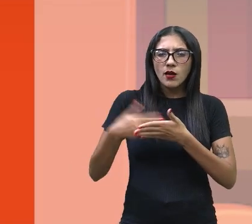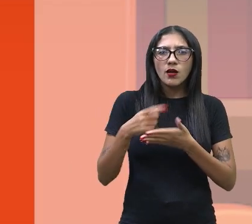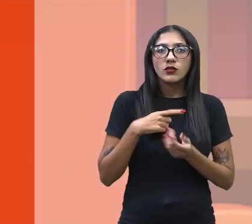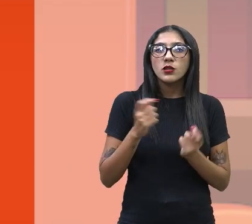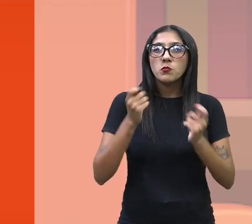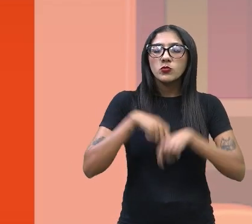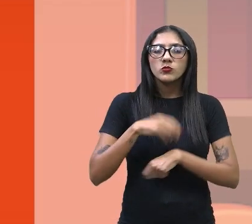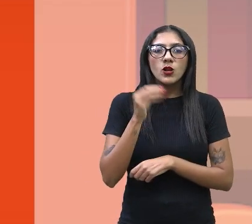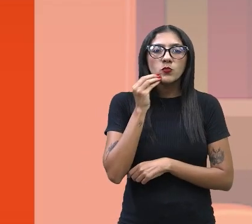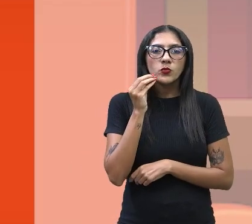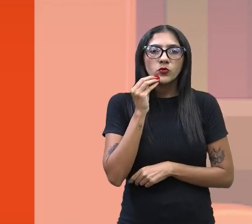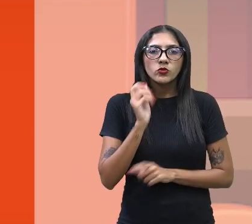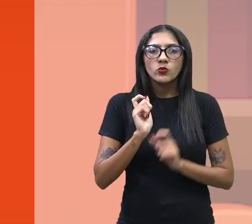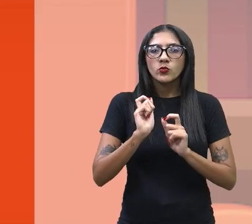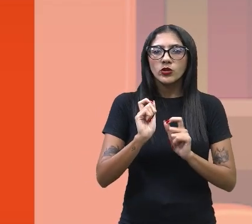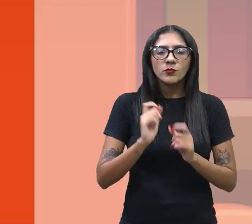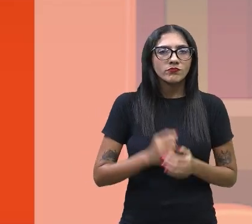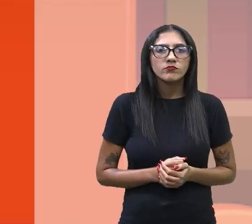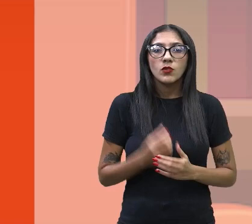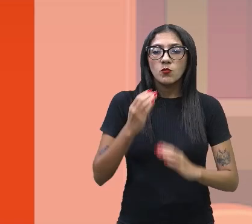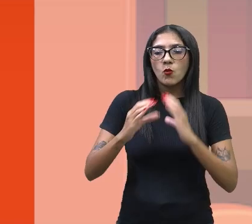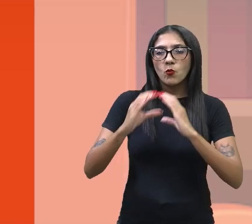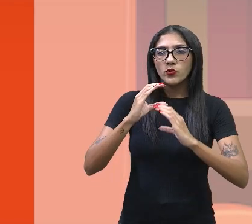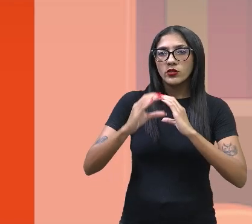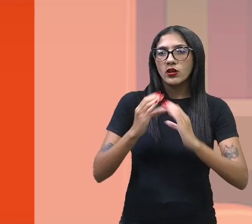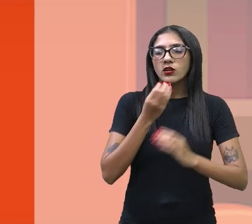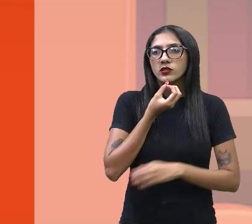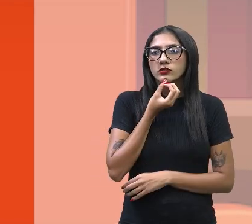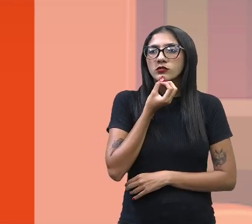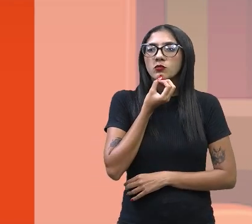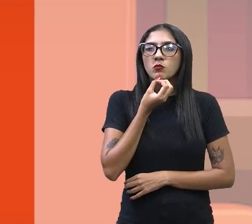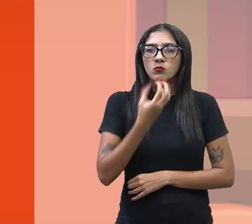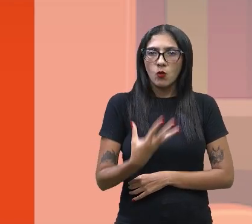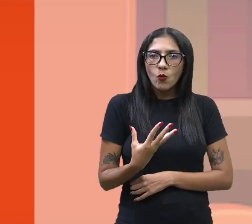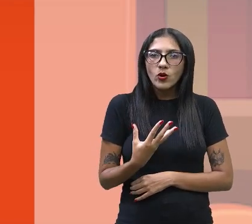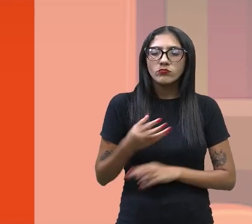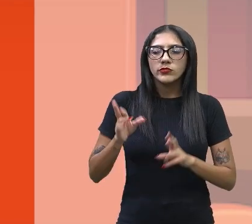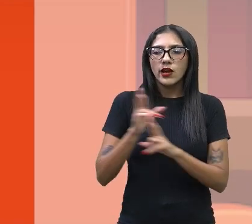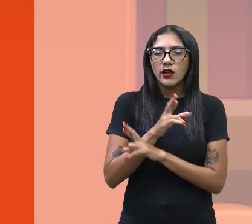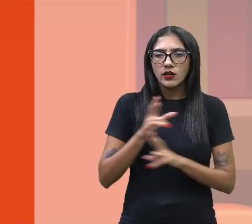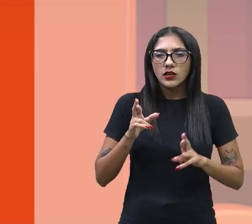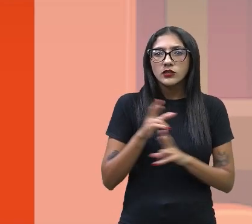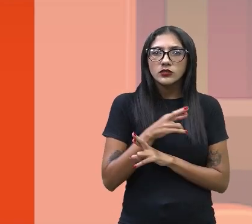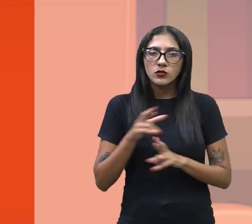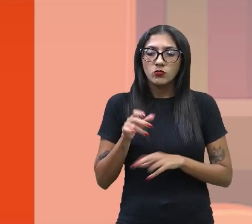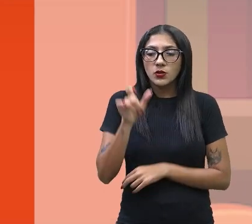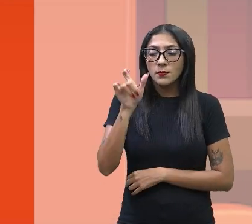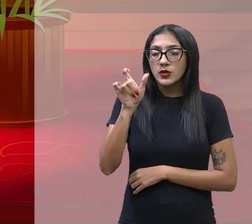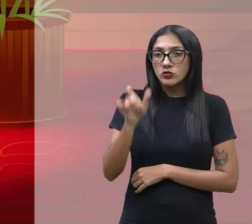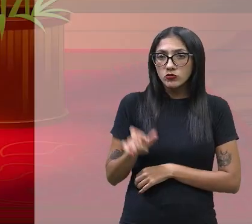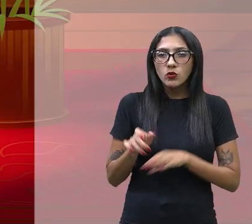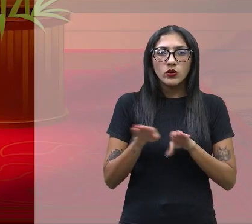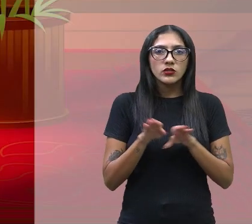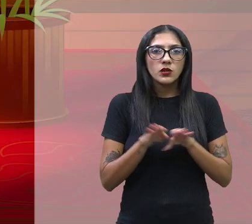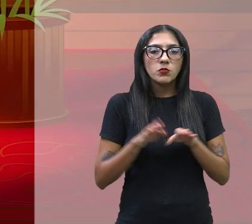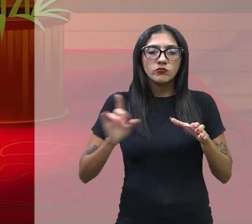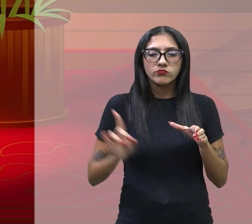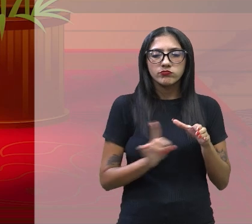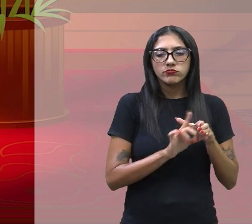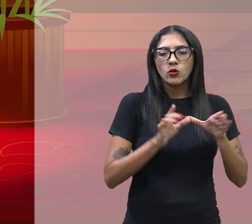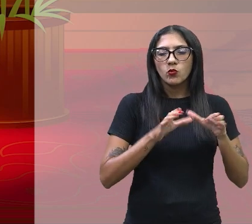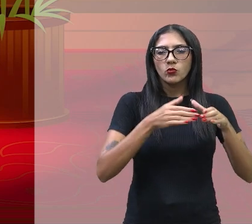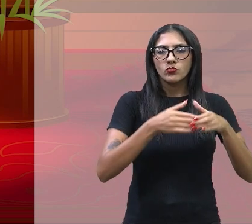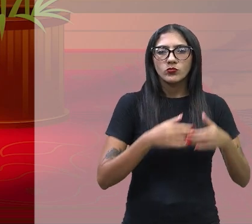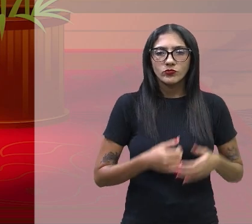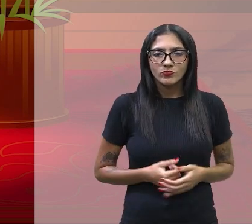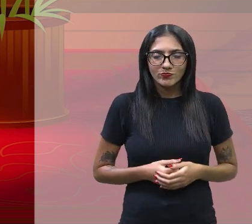forma simbólica de comunicação na inter-relação entre indivíduo e grupo. Destaca-se